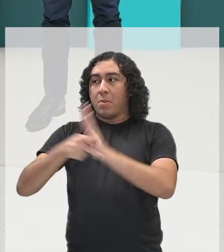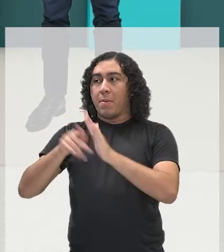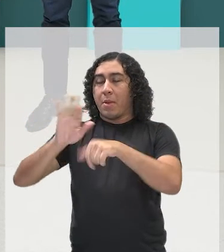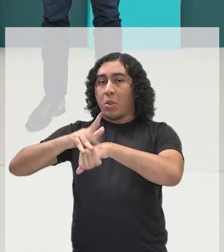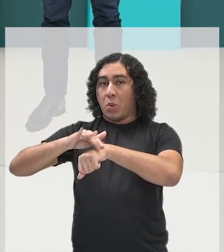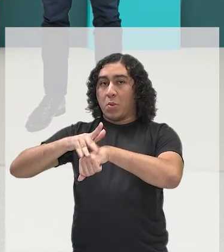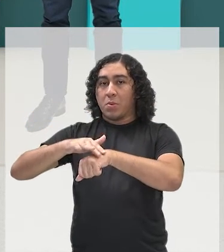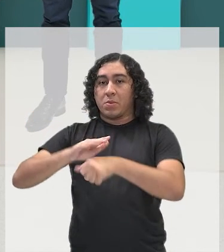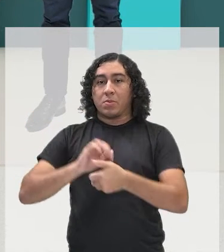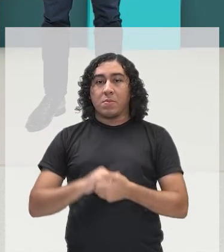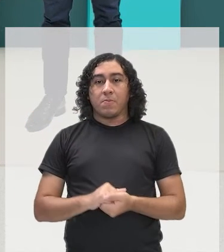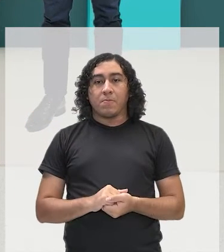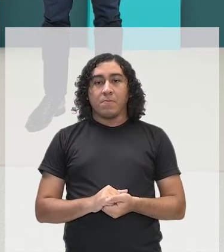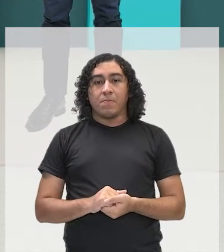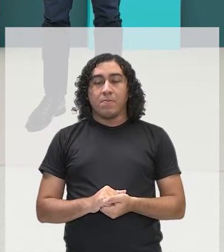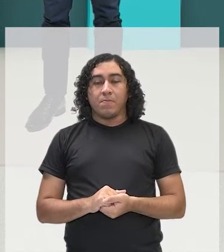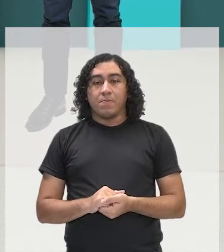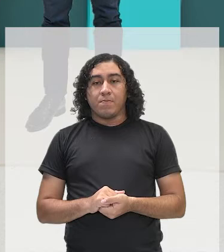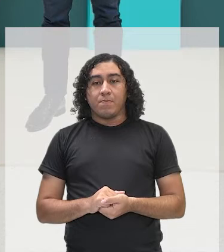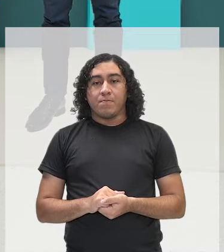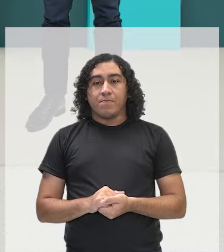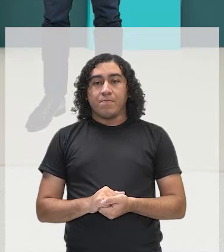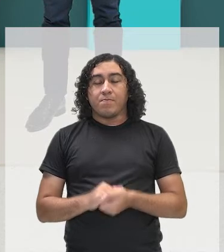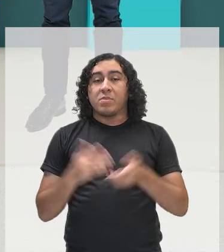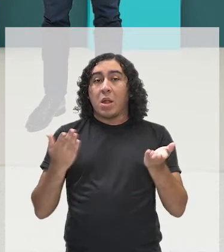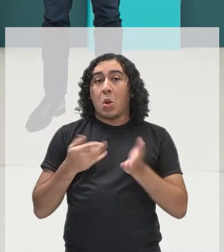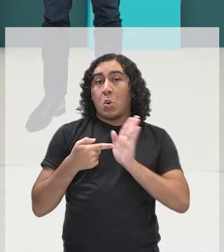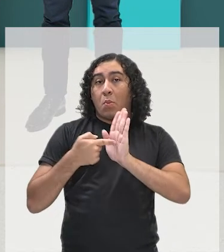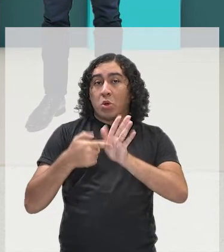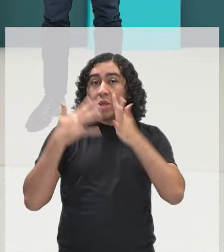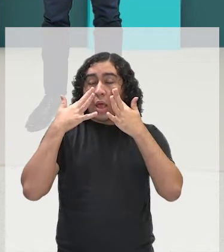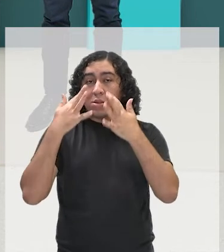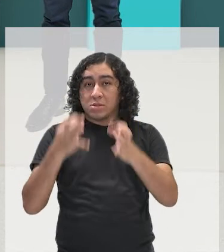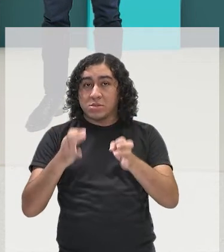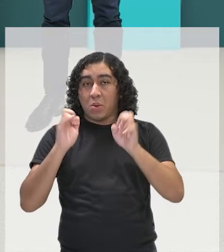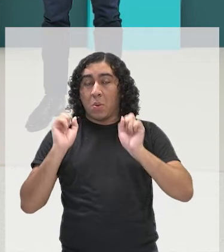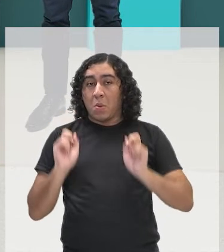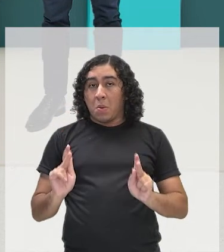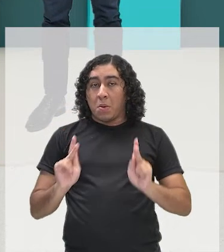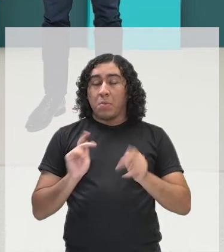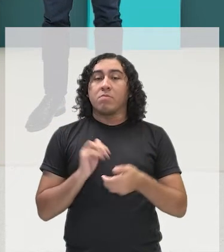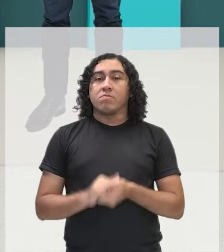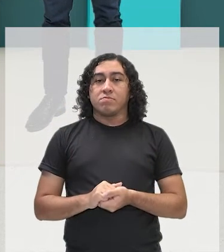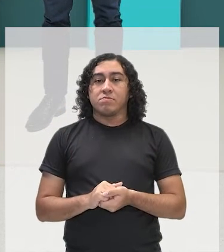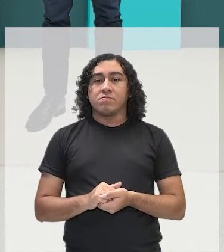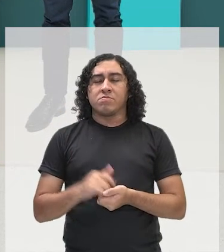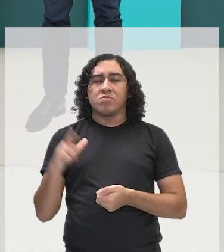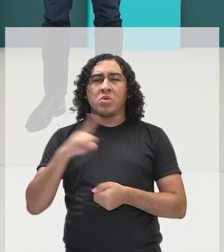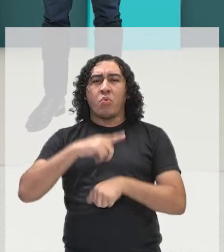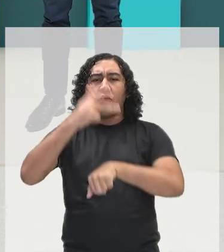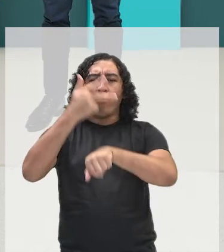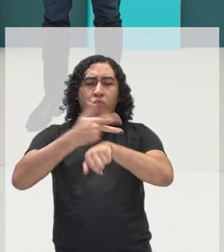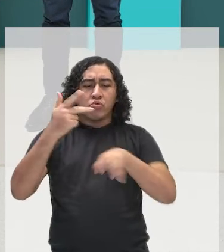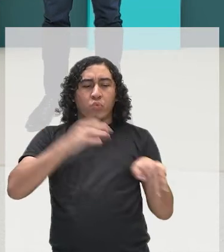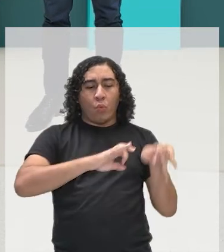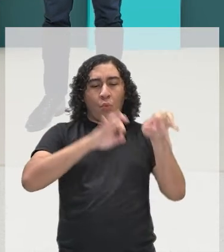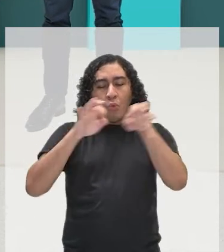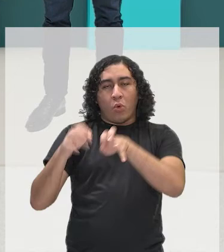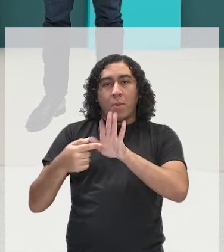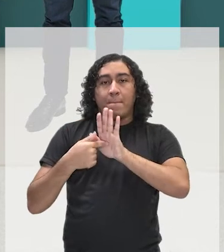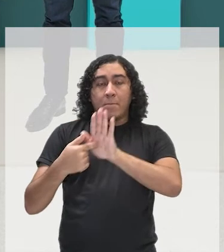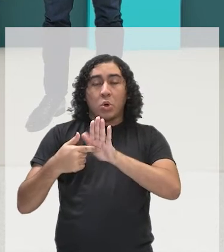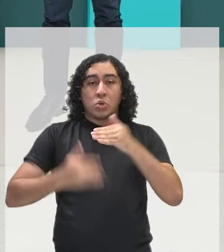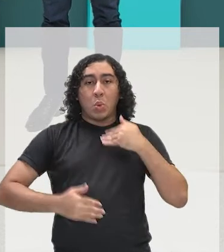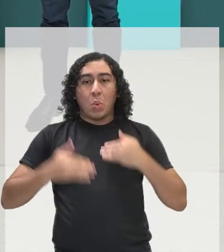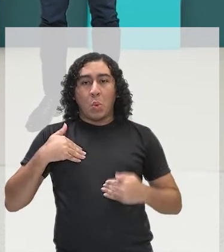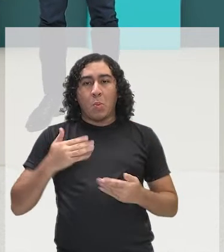bastante atenção num pequeno VT que traz algumas partes do corpo. Veja, nós falamos sobre as